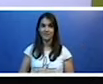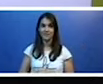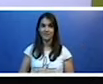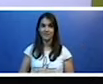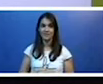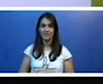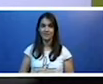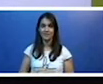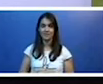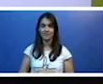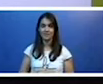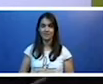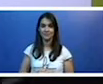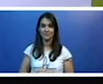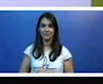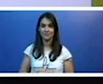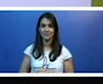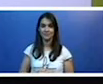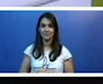Bom, gente,